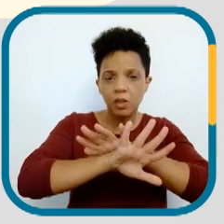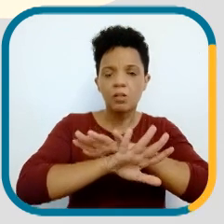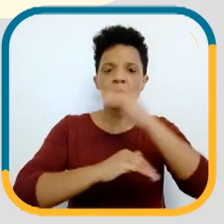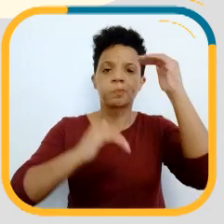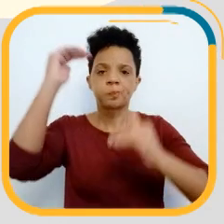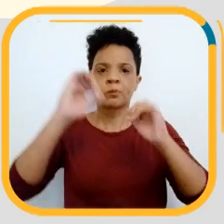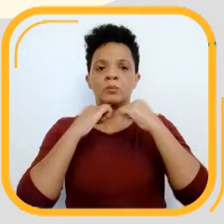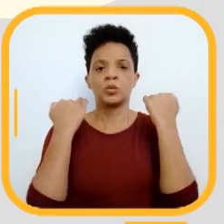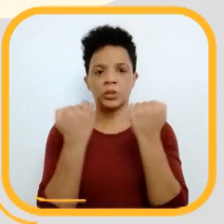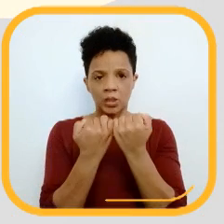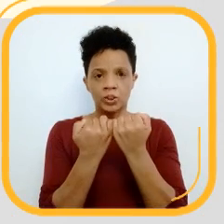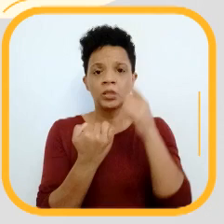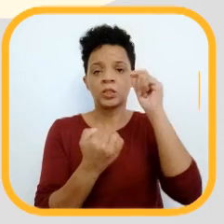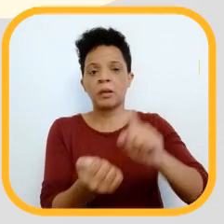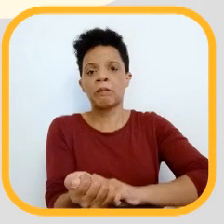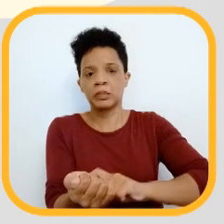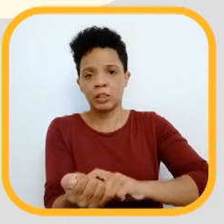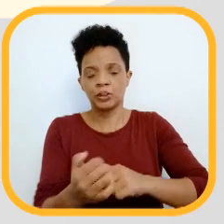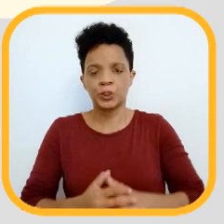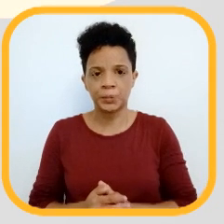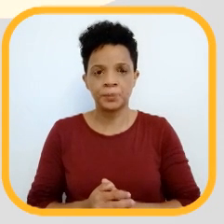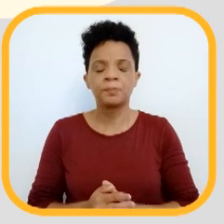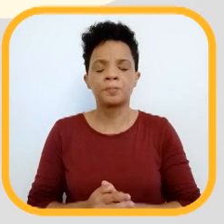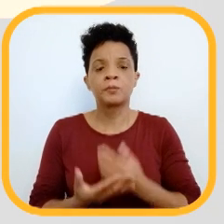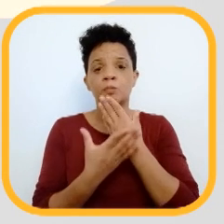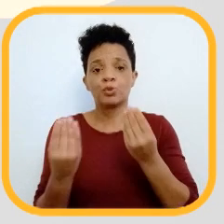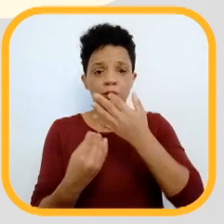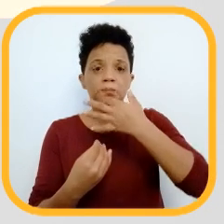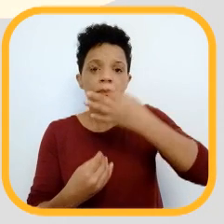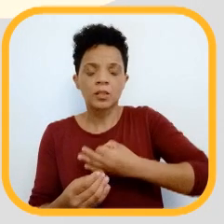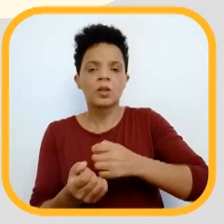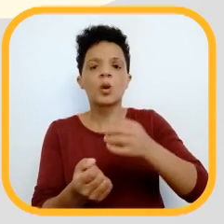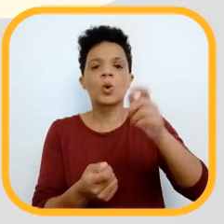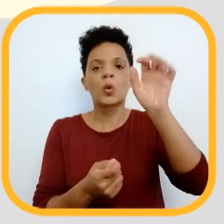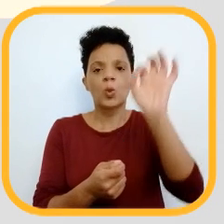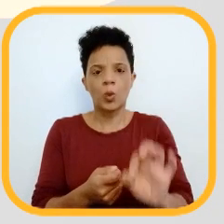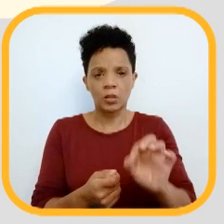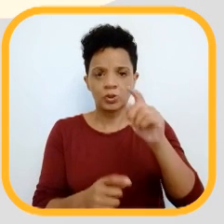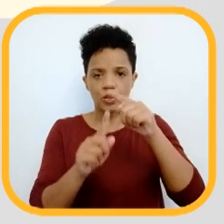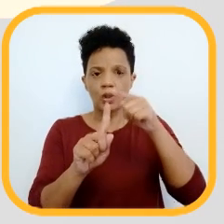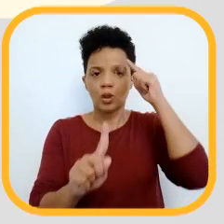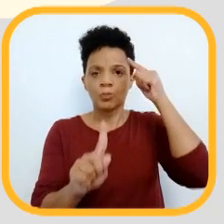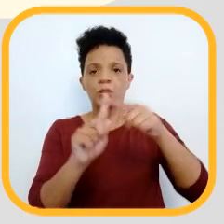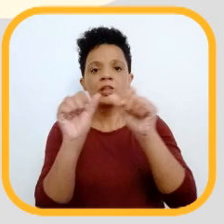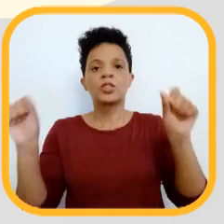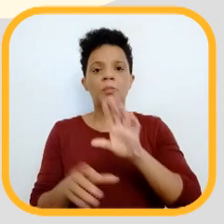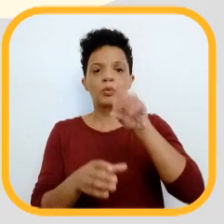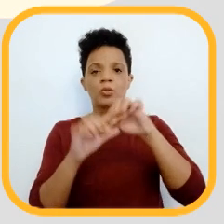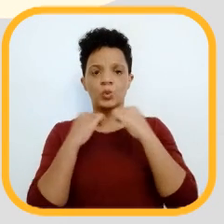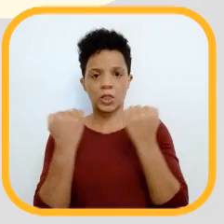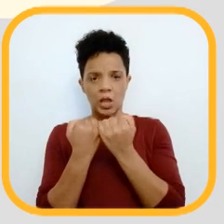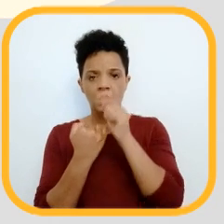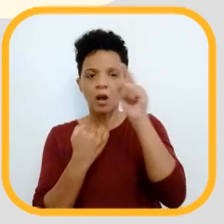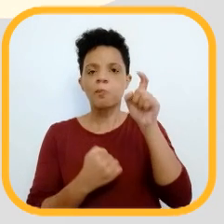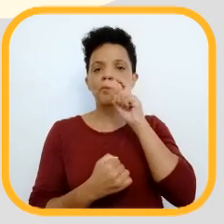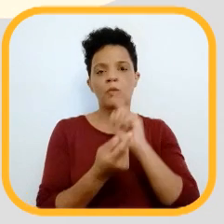para disfarçar as desigualdades sociais e raciais. Ainda que muitos acreditem que as cotas são um sistema de inclusão da